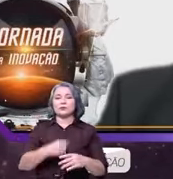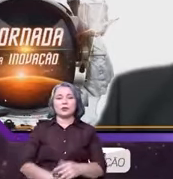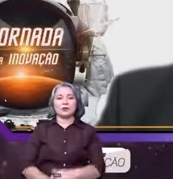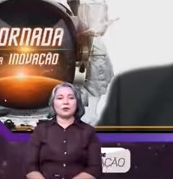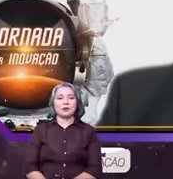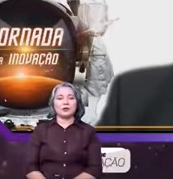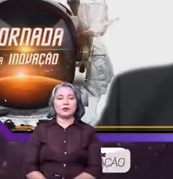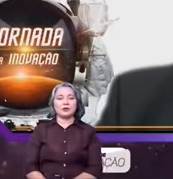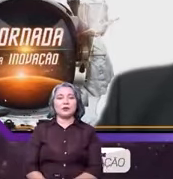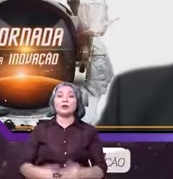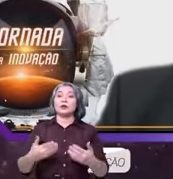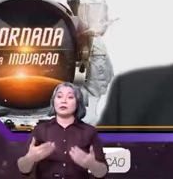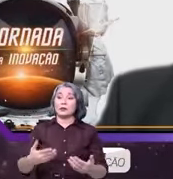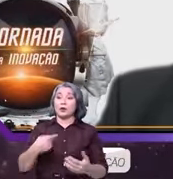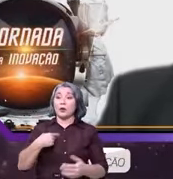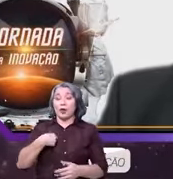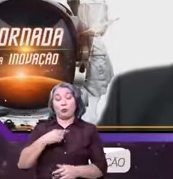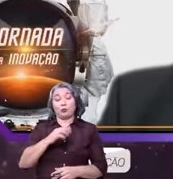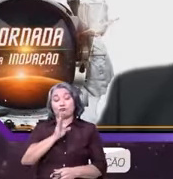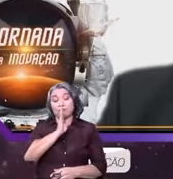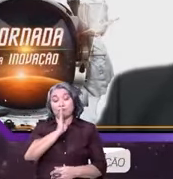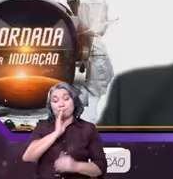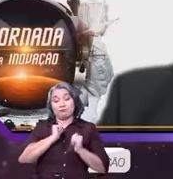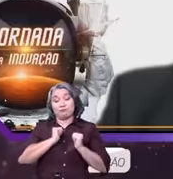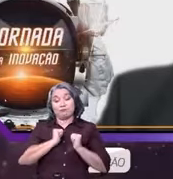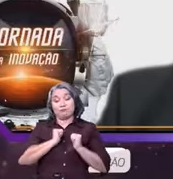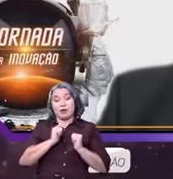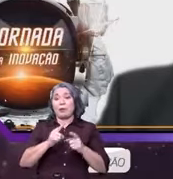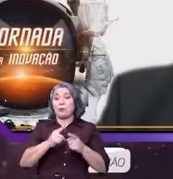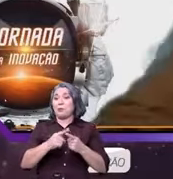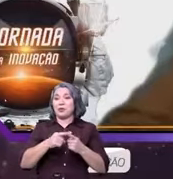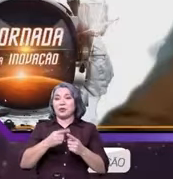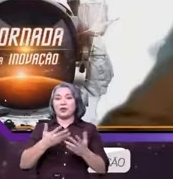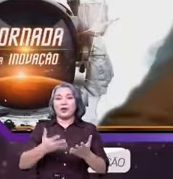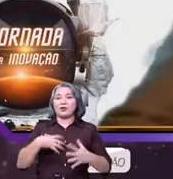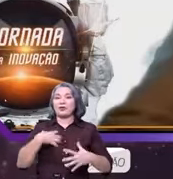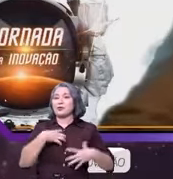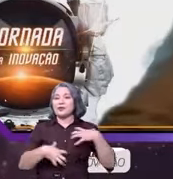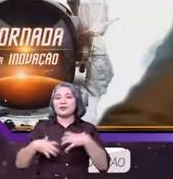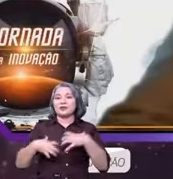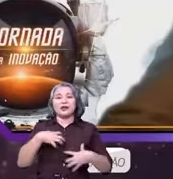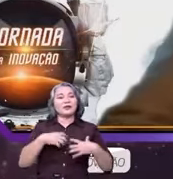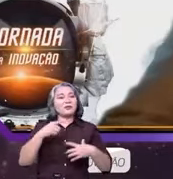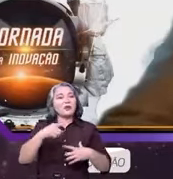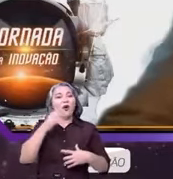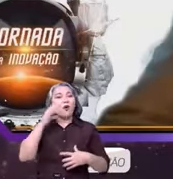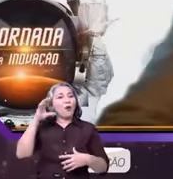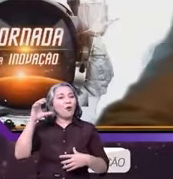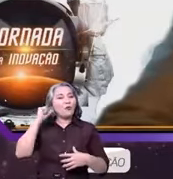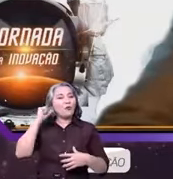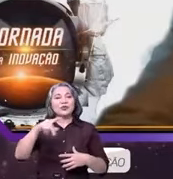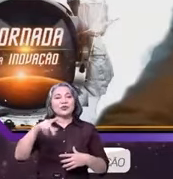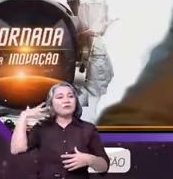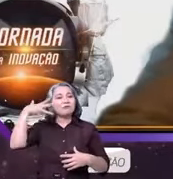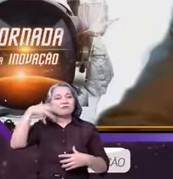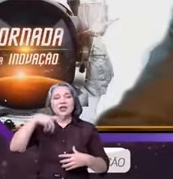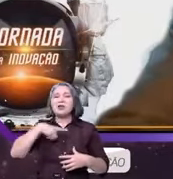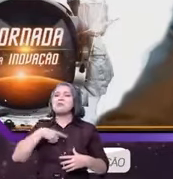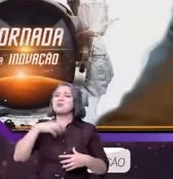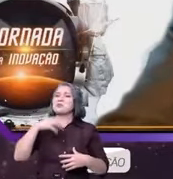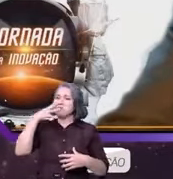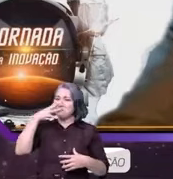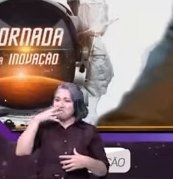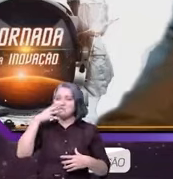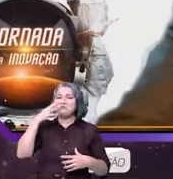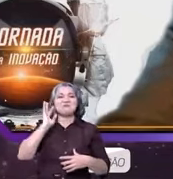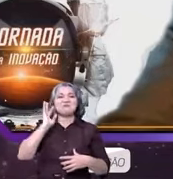Então, doutor Cândido, eu vou ficar em silêncio pelos próximos minutos, porque eu realmente estou ansioso para ouvir o depoimento do senhor, porque ele é muito interessante para a